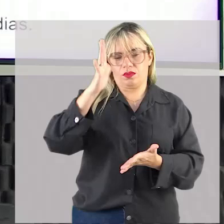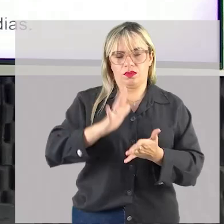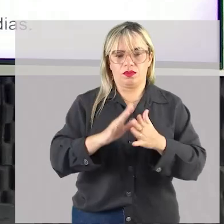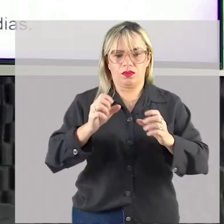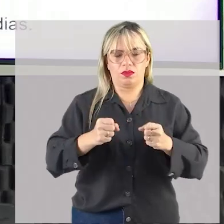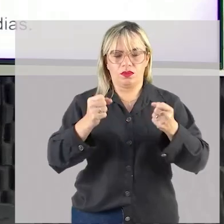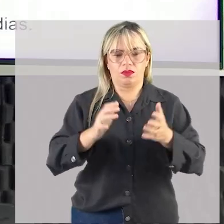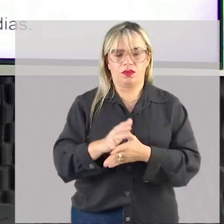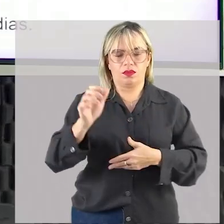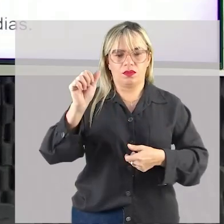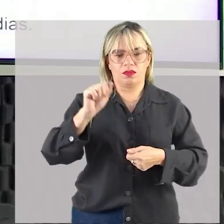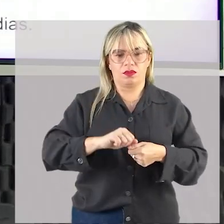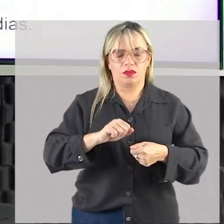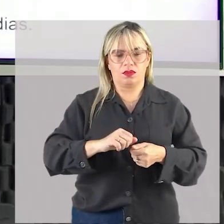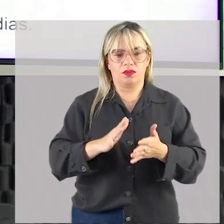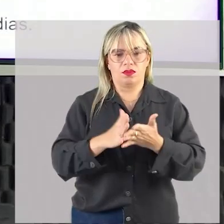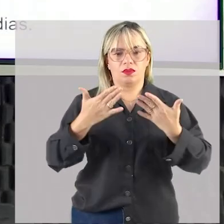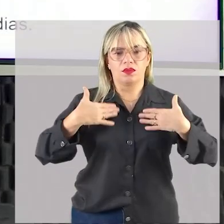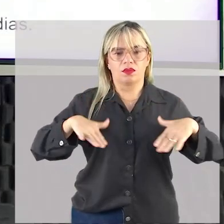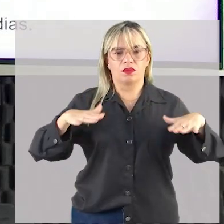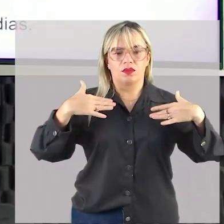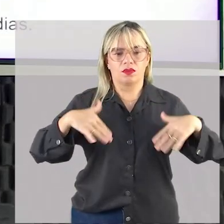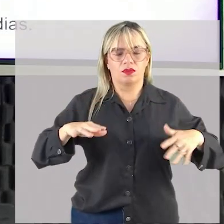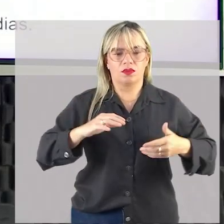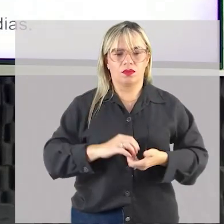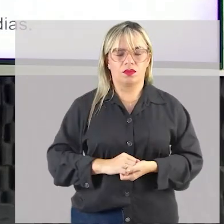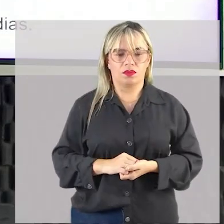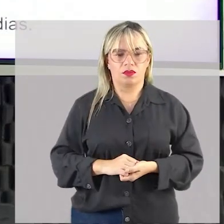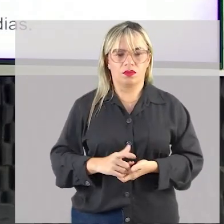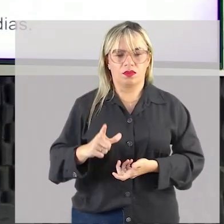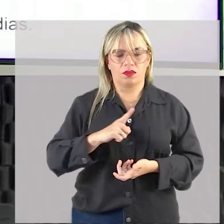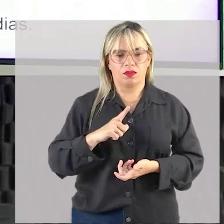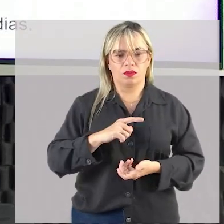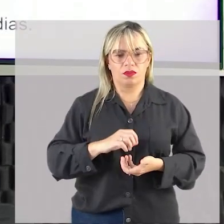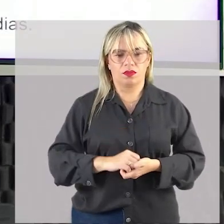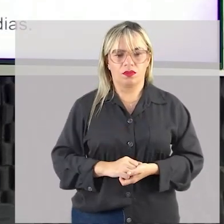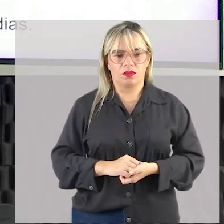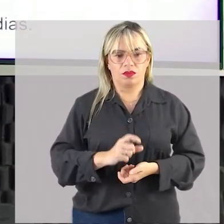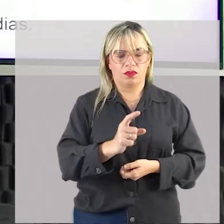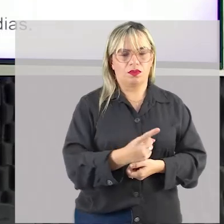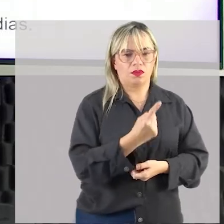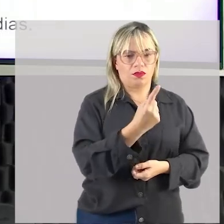Você pode chegar aqui com calma e fazer o seguinte, ó. Tá aqui, tem inicialmente um inteiro.